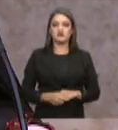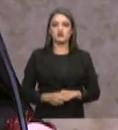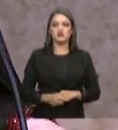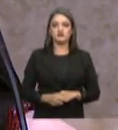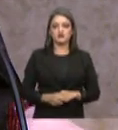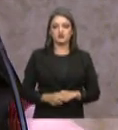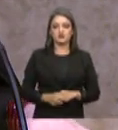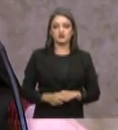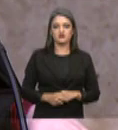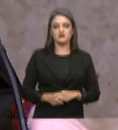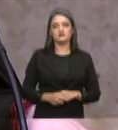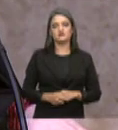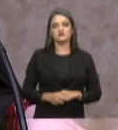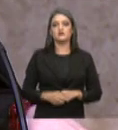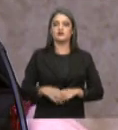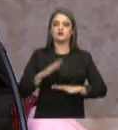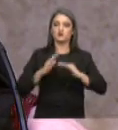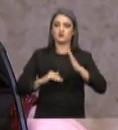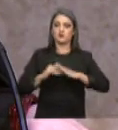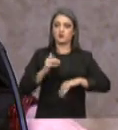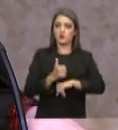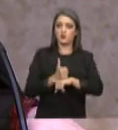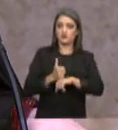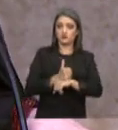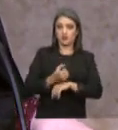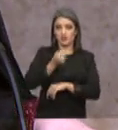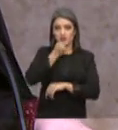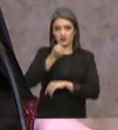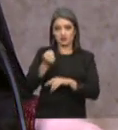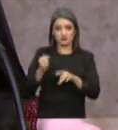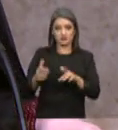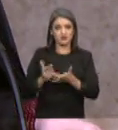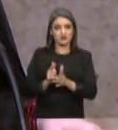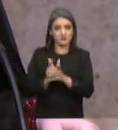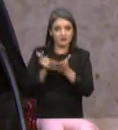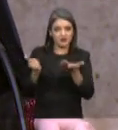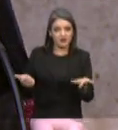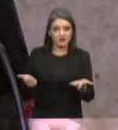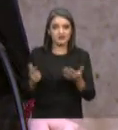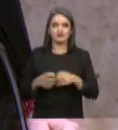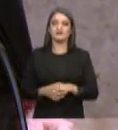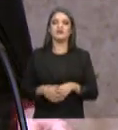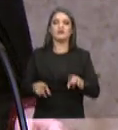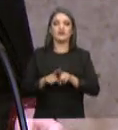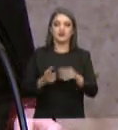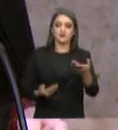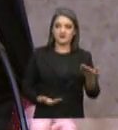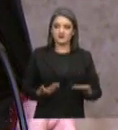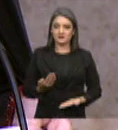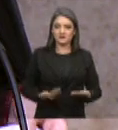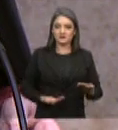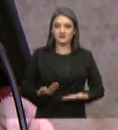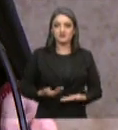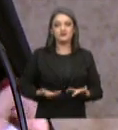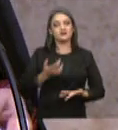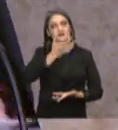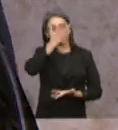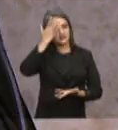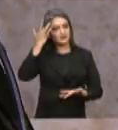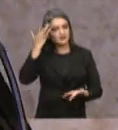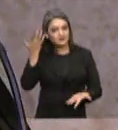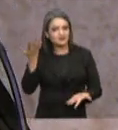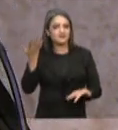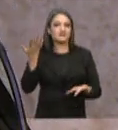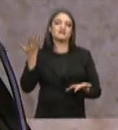senhoras e senhores profissionais de imprensa senhoras e senhores servidores e colaboradores